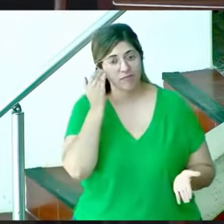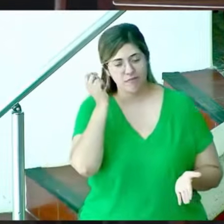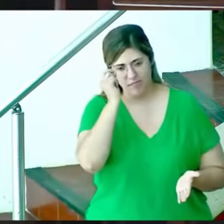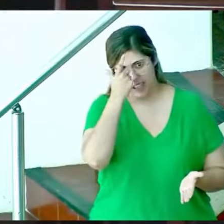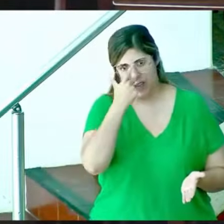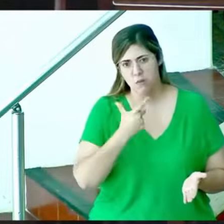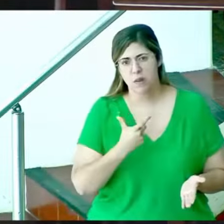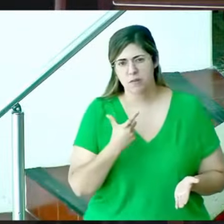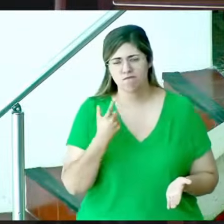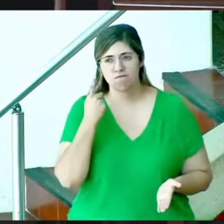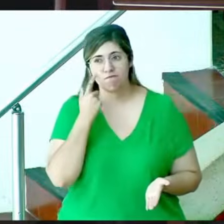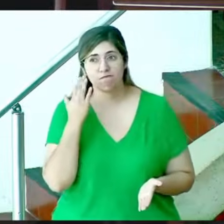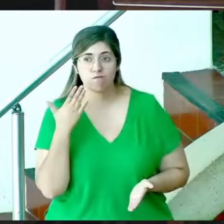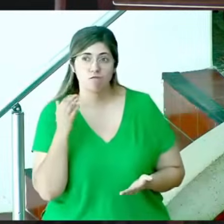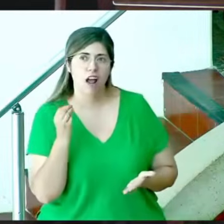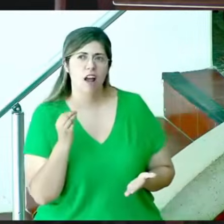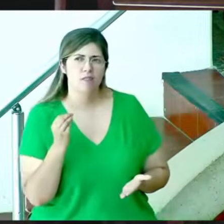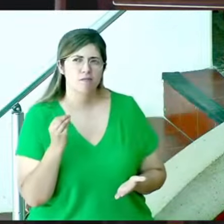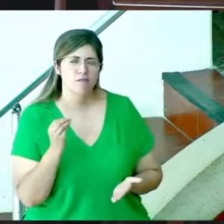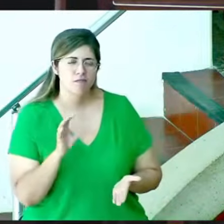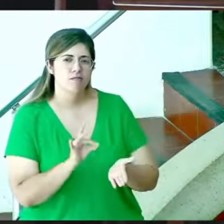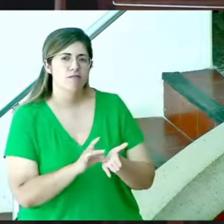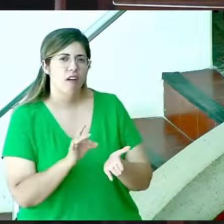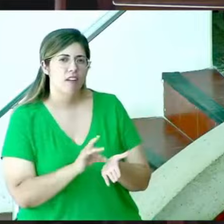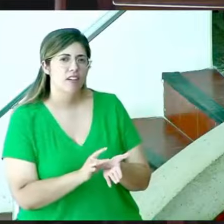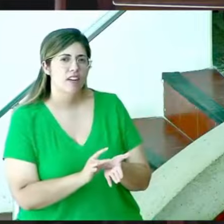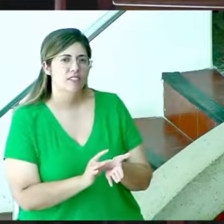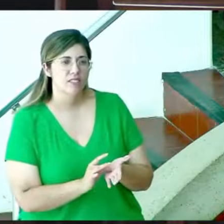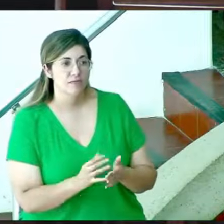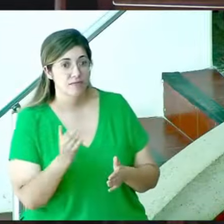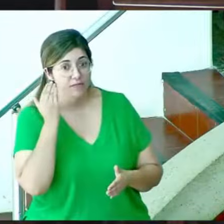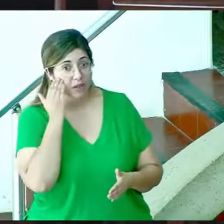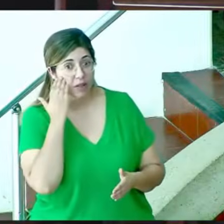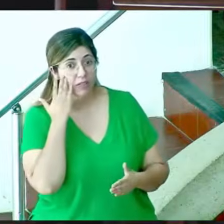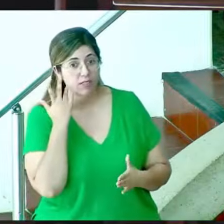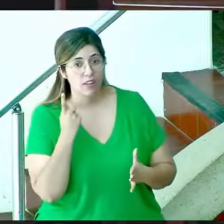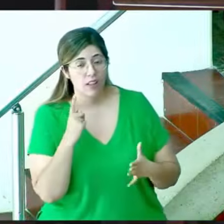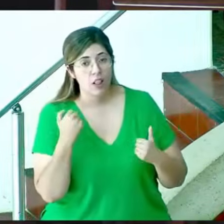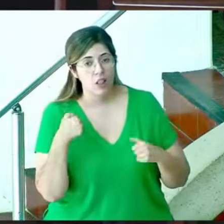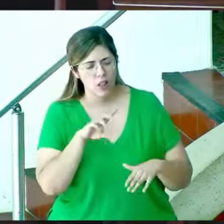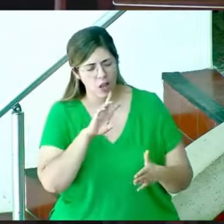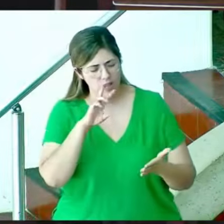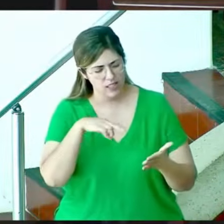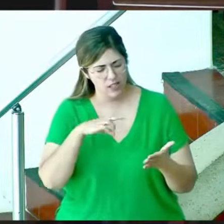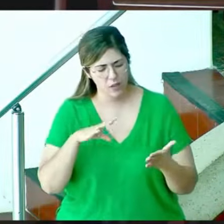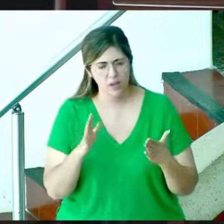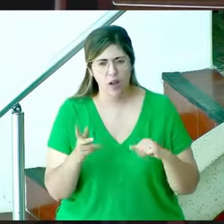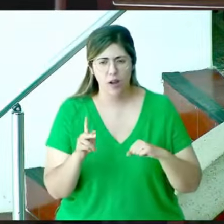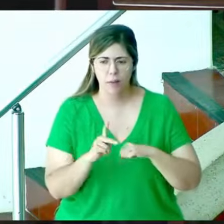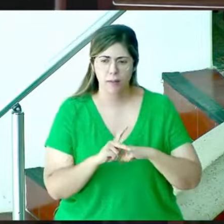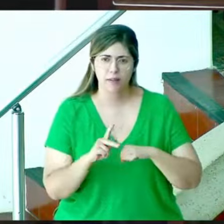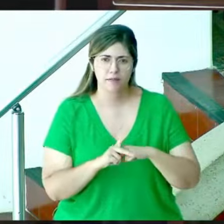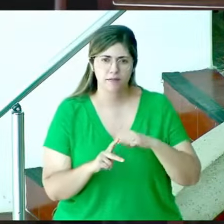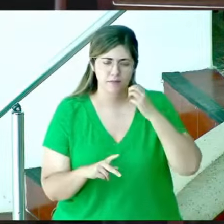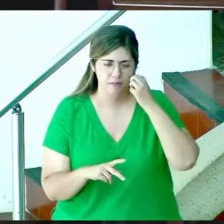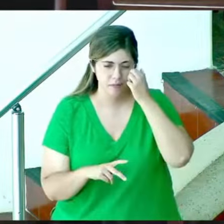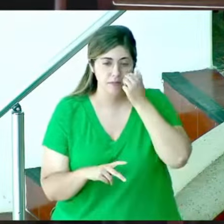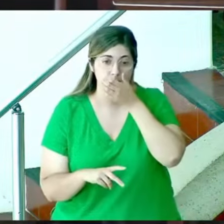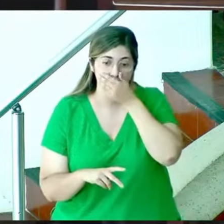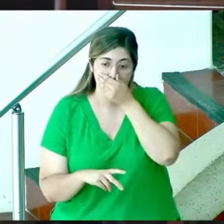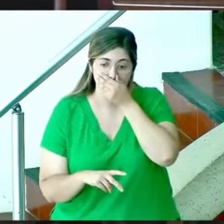algumas coisas. E esse texto mostra isso. Ele mostra uma perspectiva de Pedro para que a